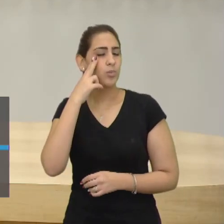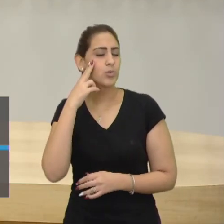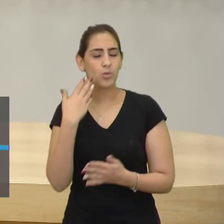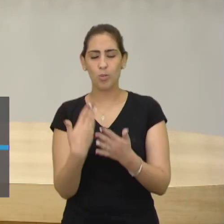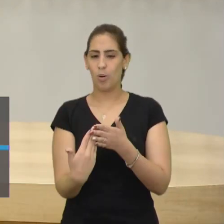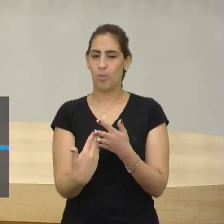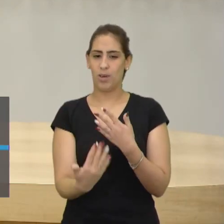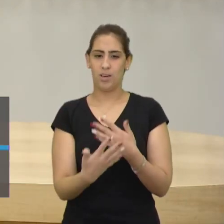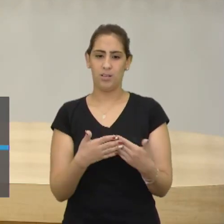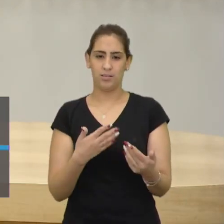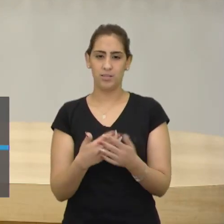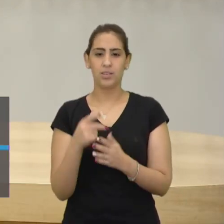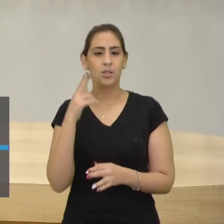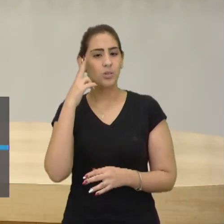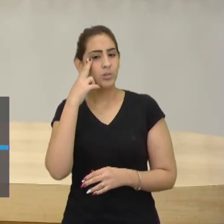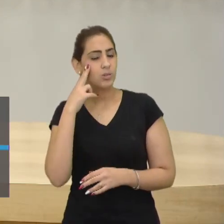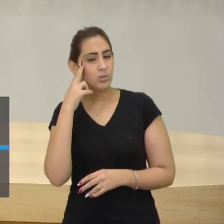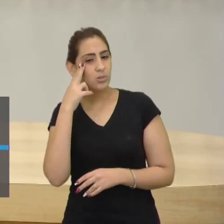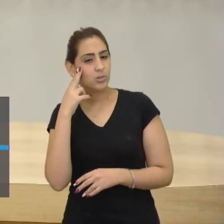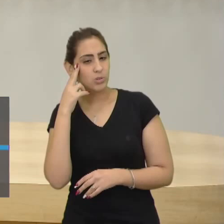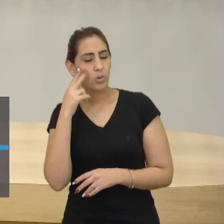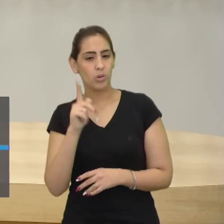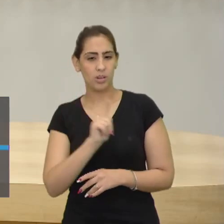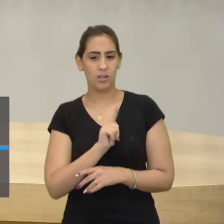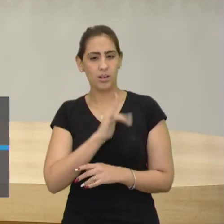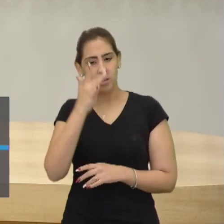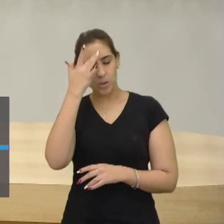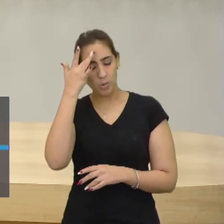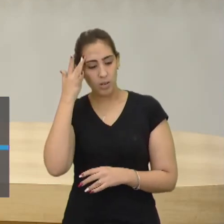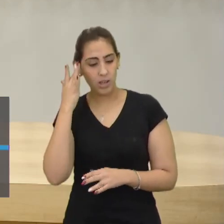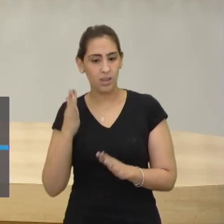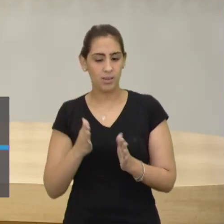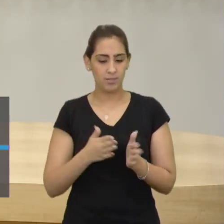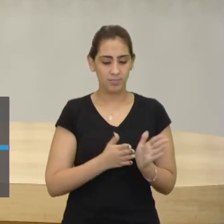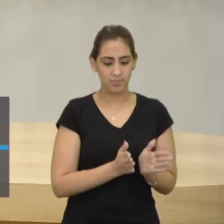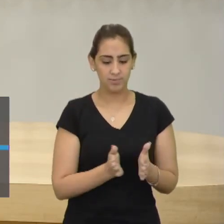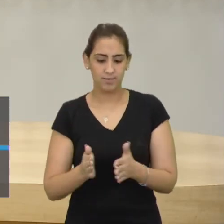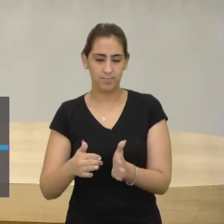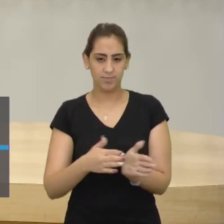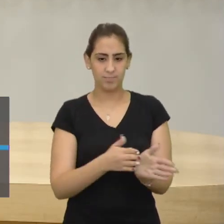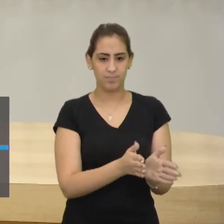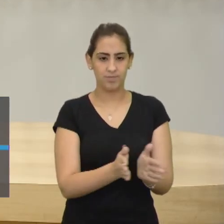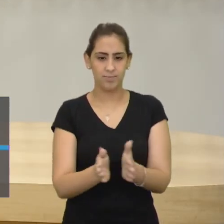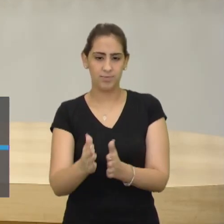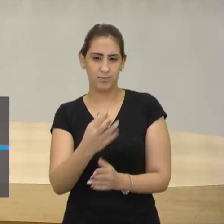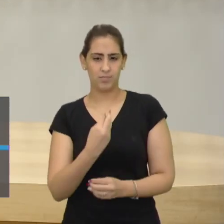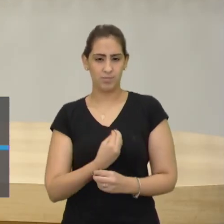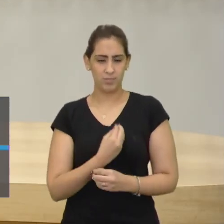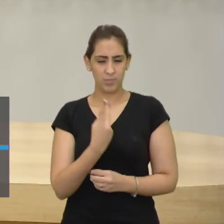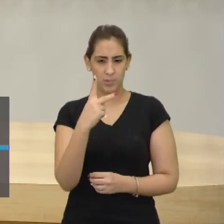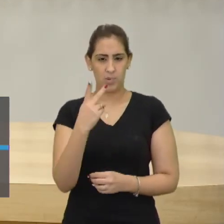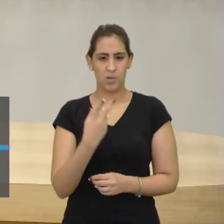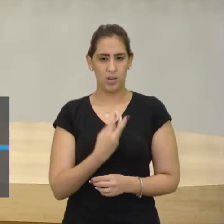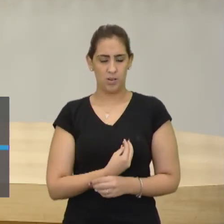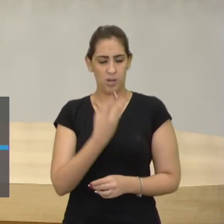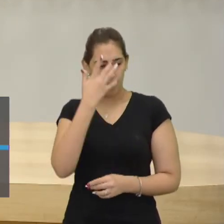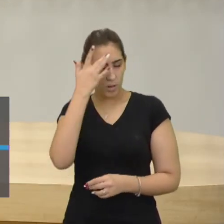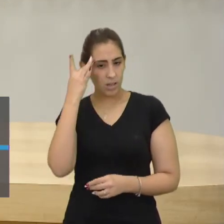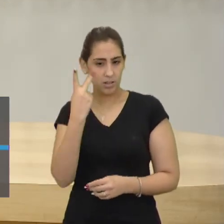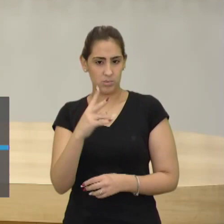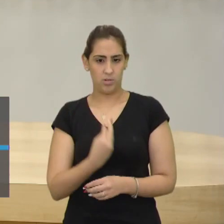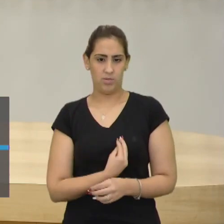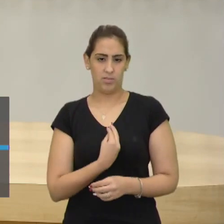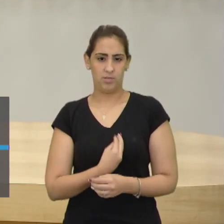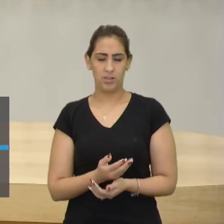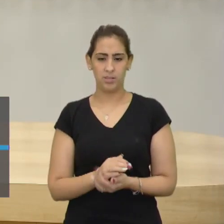qualquer. É um sonho que tem alguém conduzindo. É um sonho que é guiado por alguém. E, de fato,